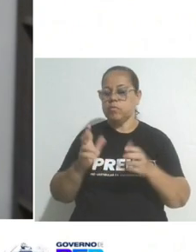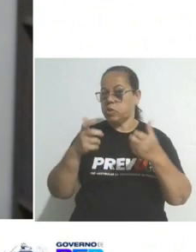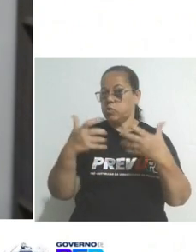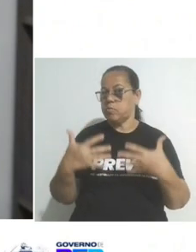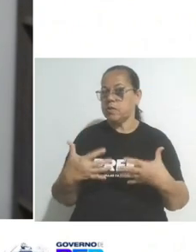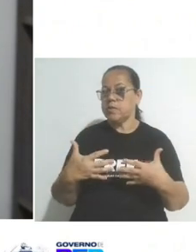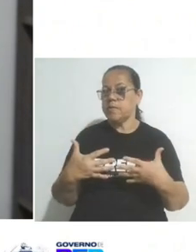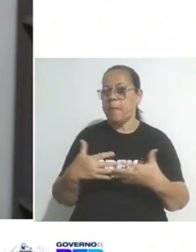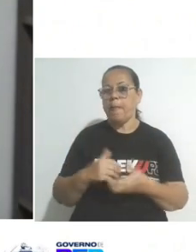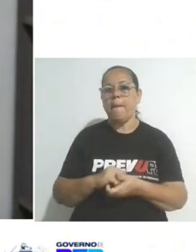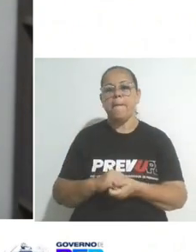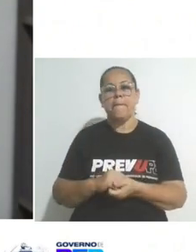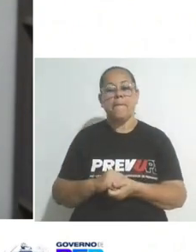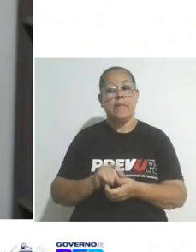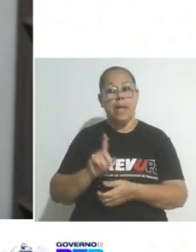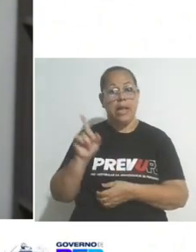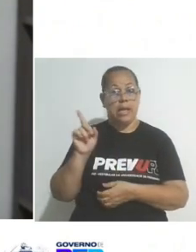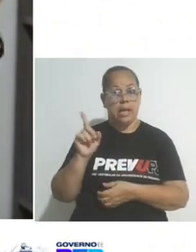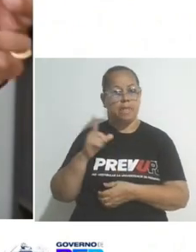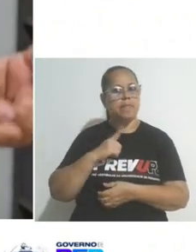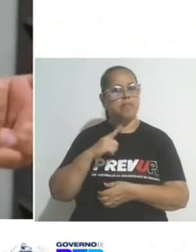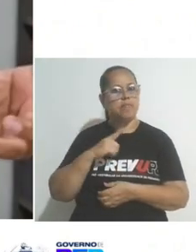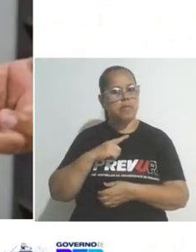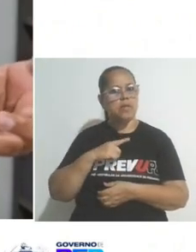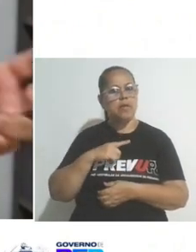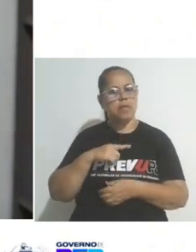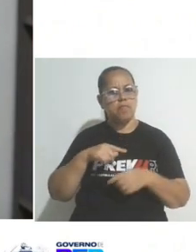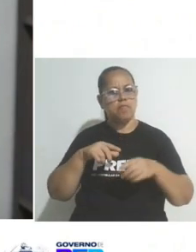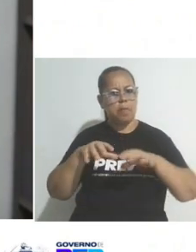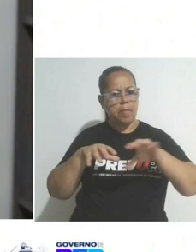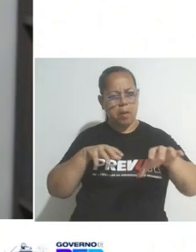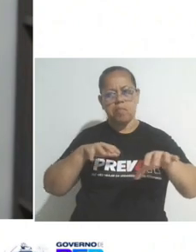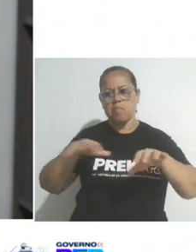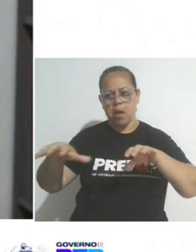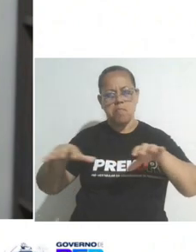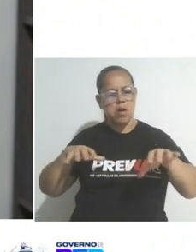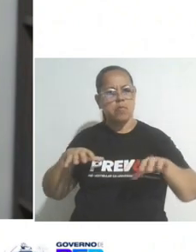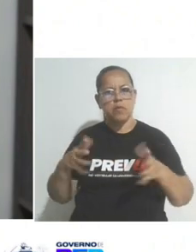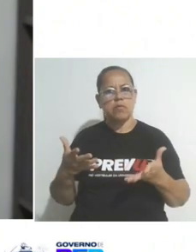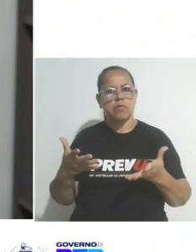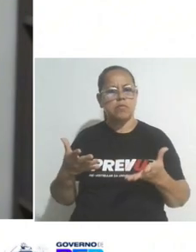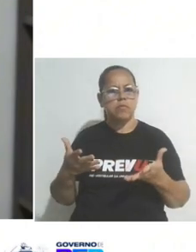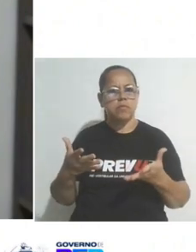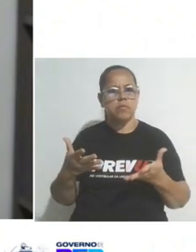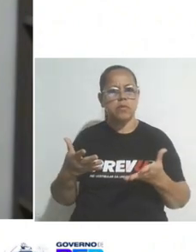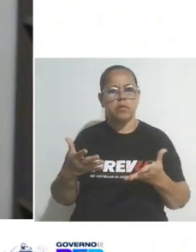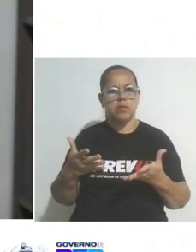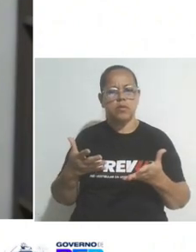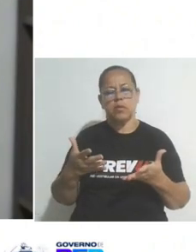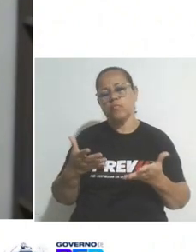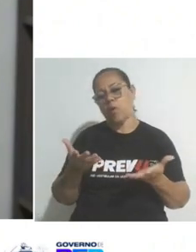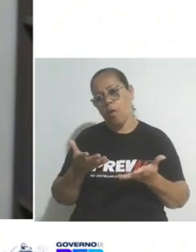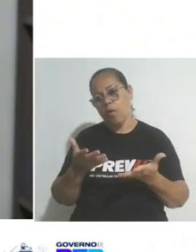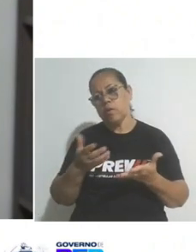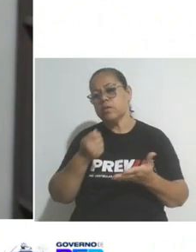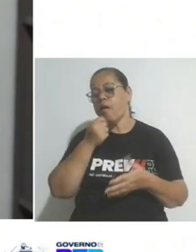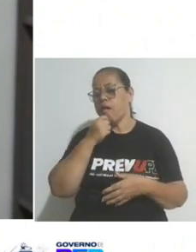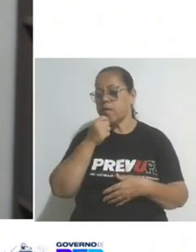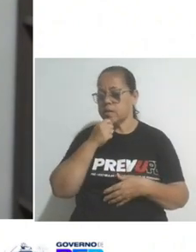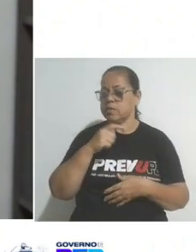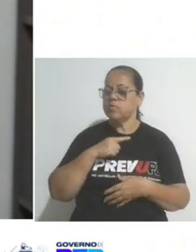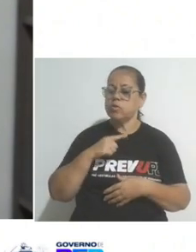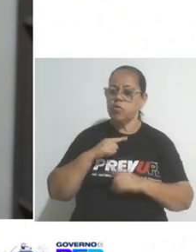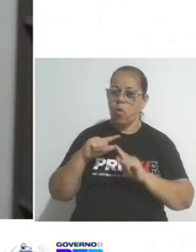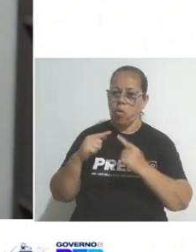lá foi feita uma divisão de terras e portanto hoje não existem pessoas grupos